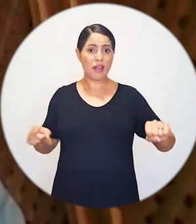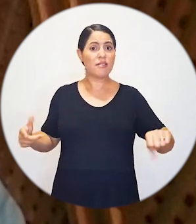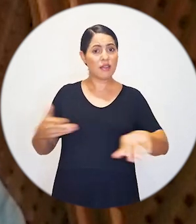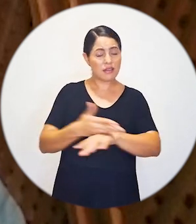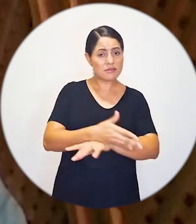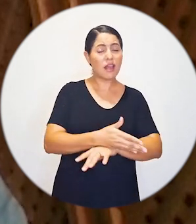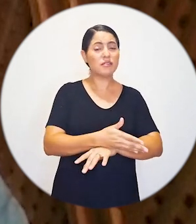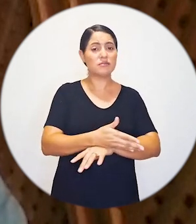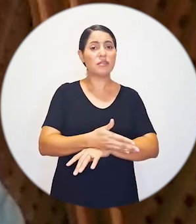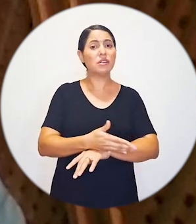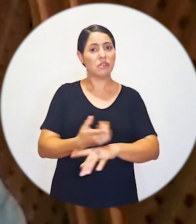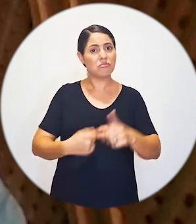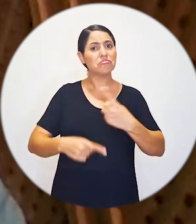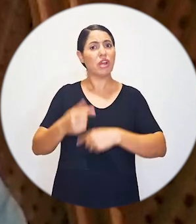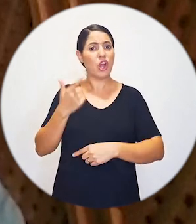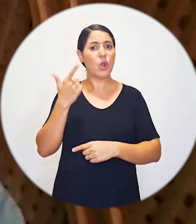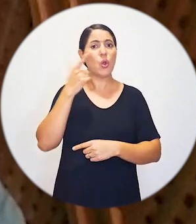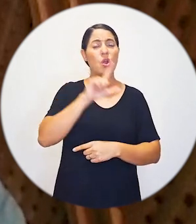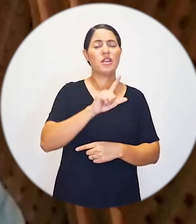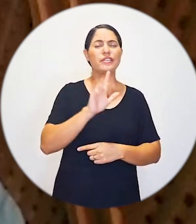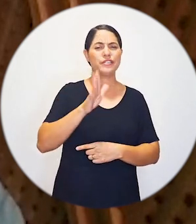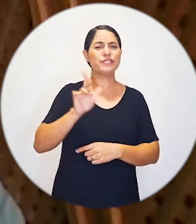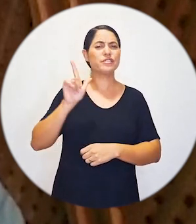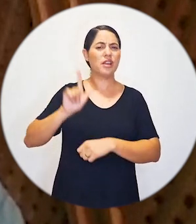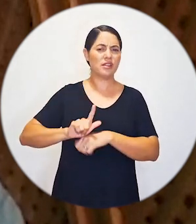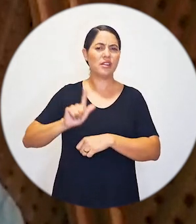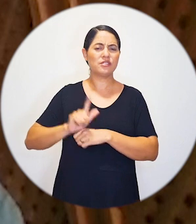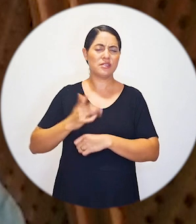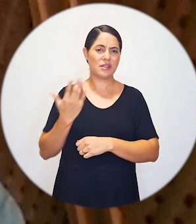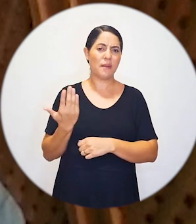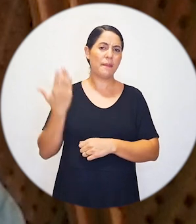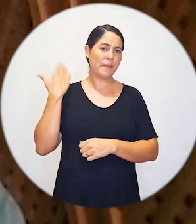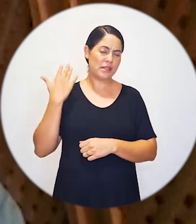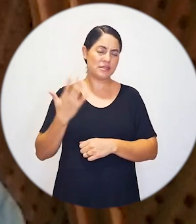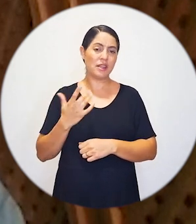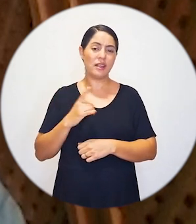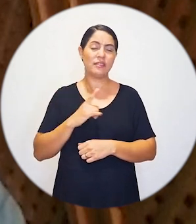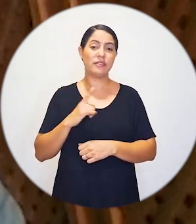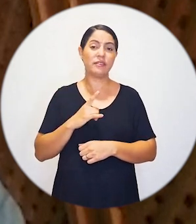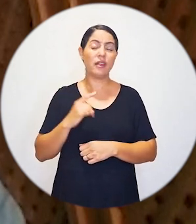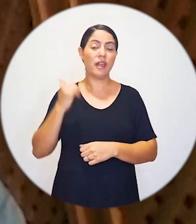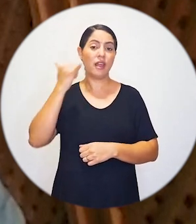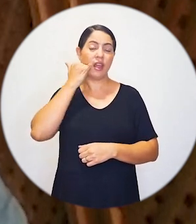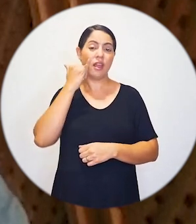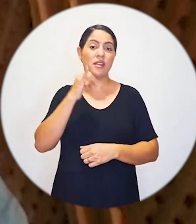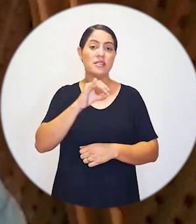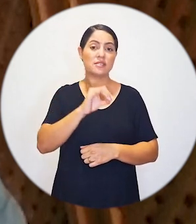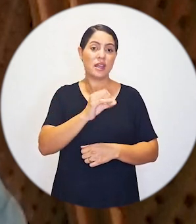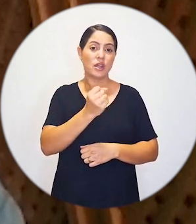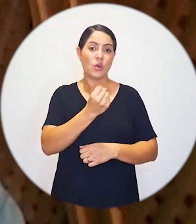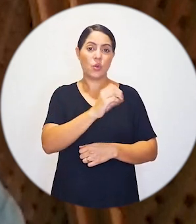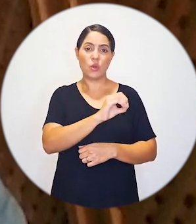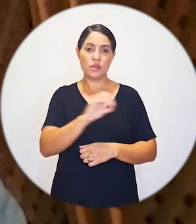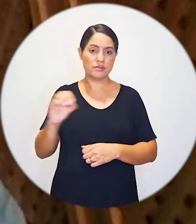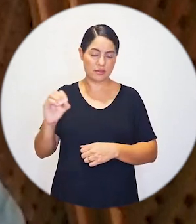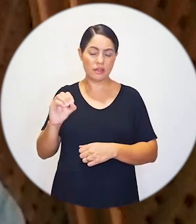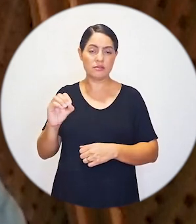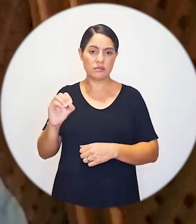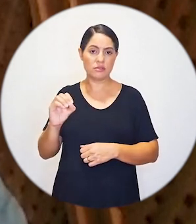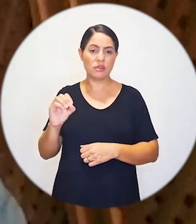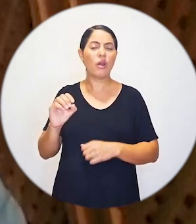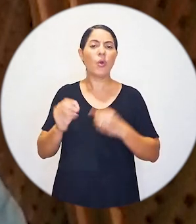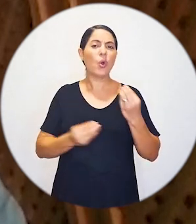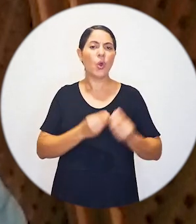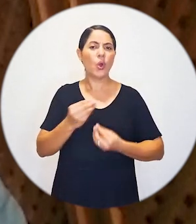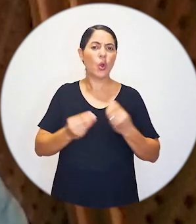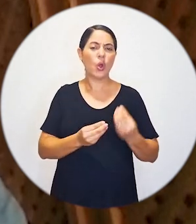INSS. Uma das grandes conquistas, ainda da gestão passada, conduzida por Chico Couto, foi a implantação do 0800 da advocacia, um